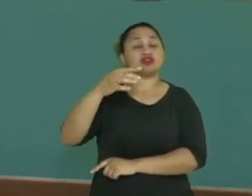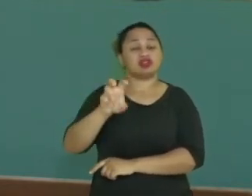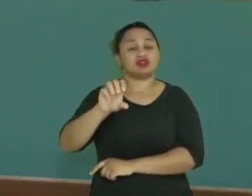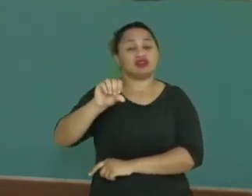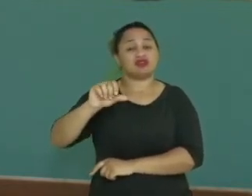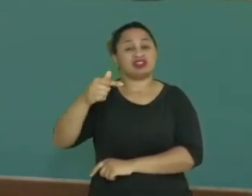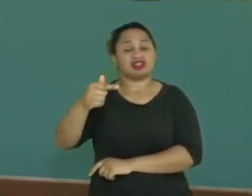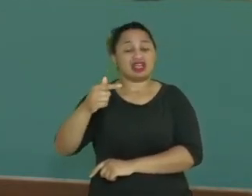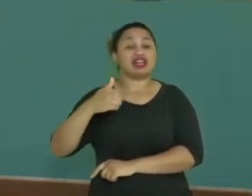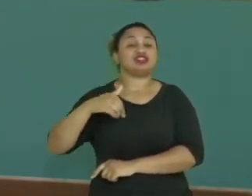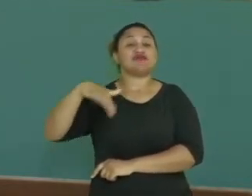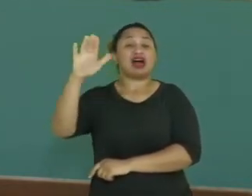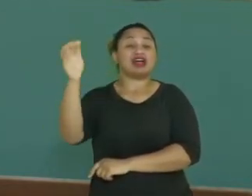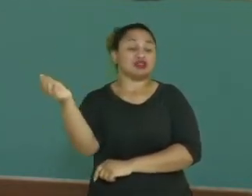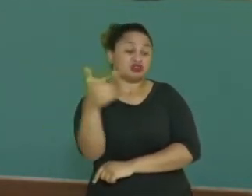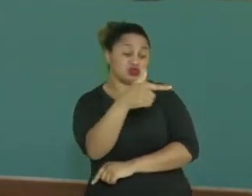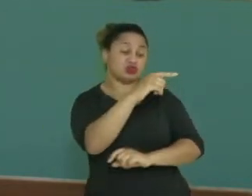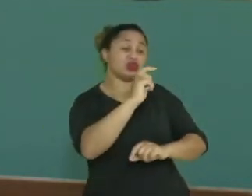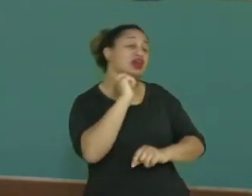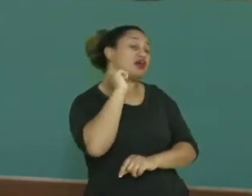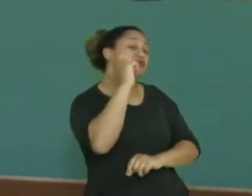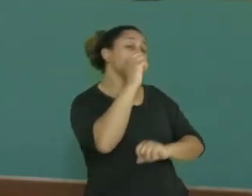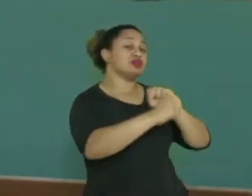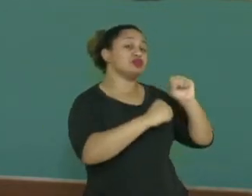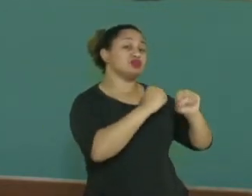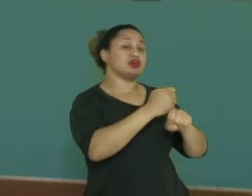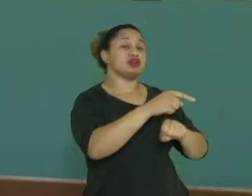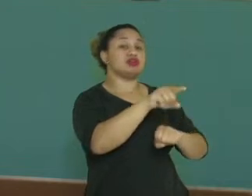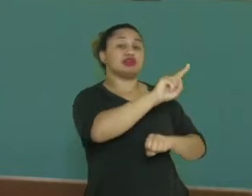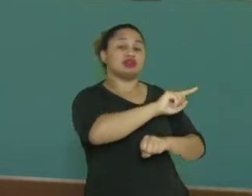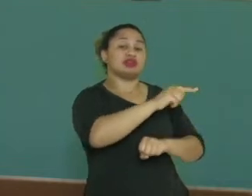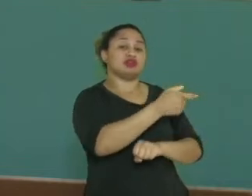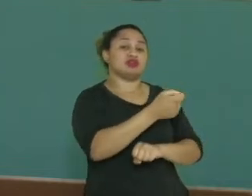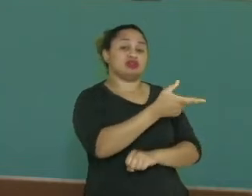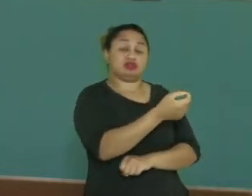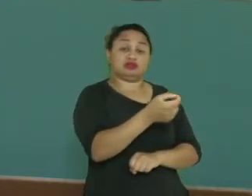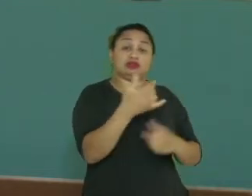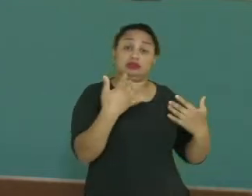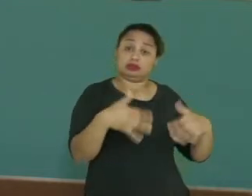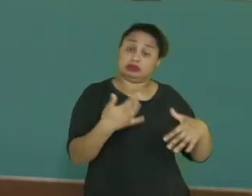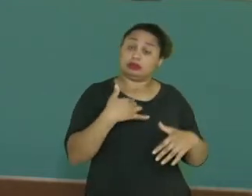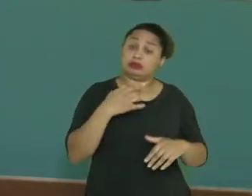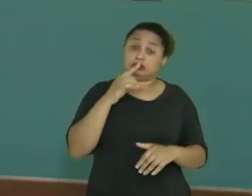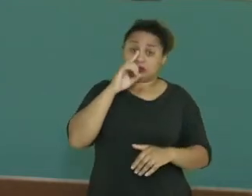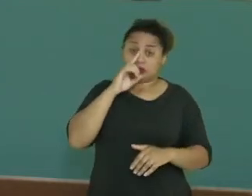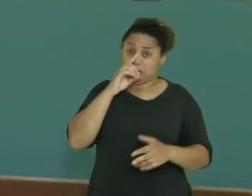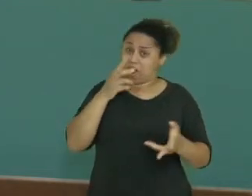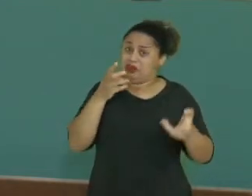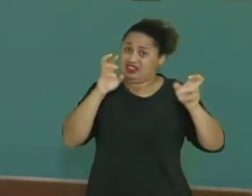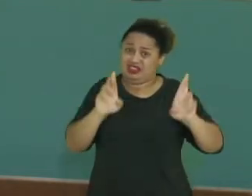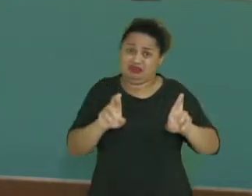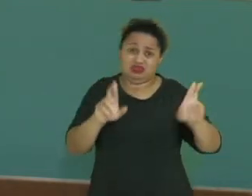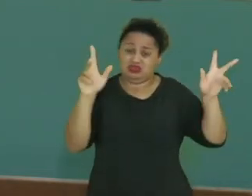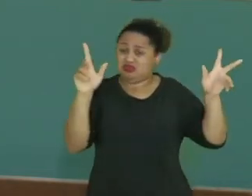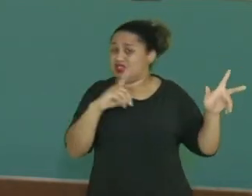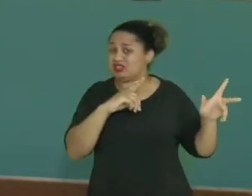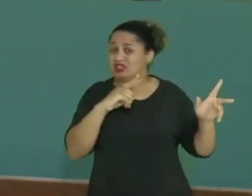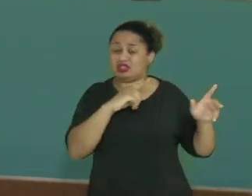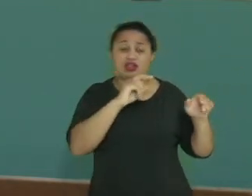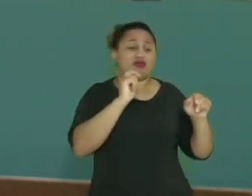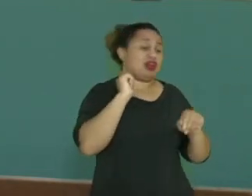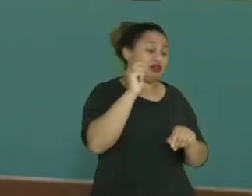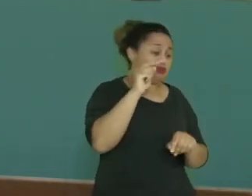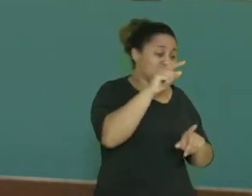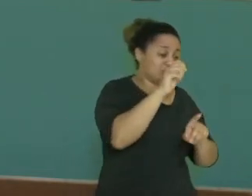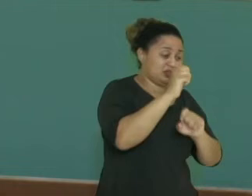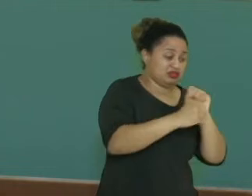76.597 mortes a mais do que abril do ano anterior. Isso é muito sério, né? Então pensa, olha que diferença, né? De abril de um ano